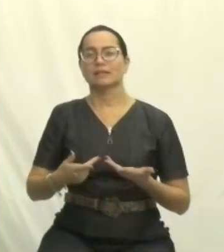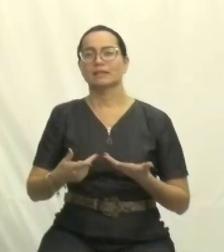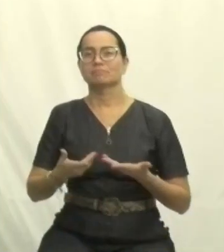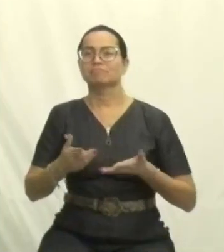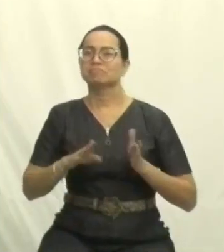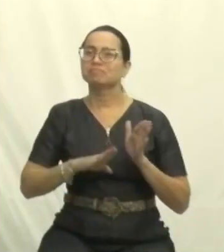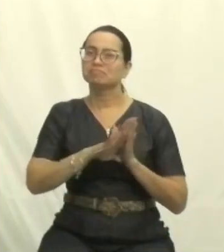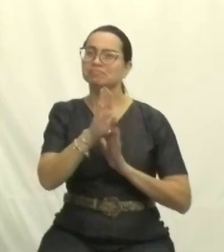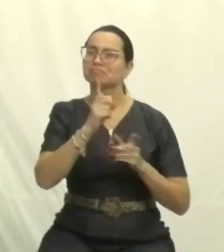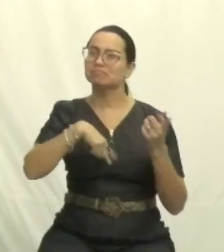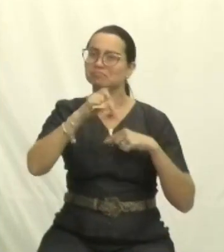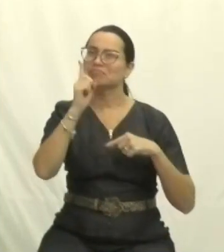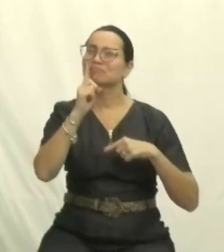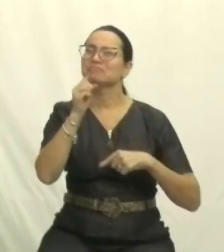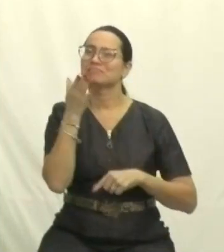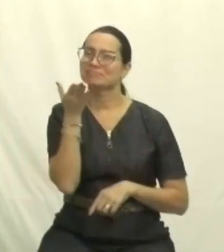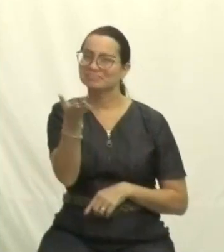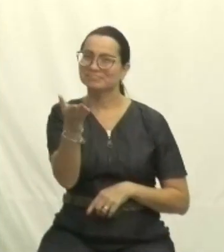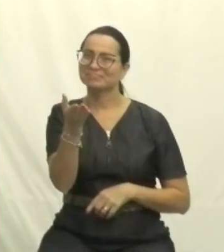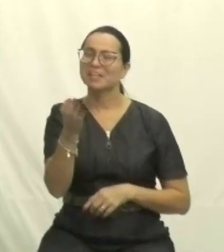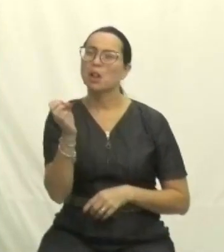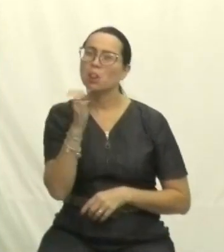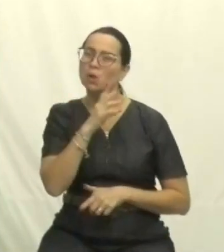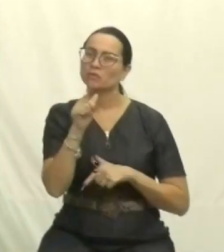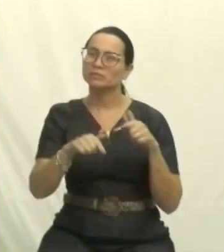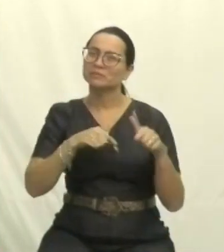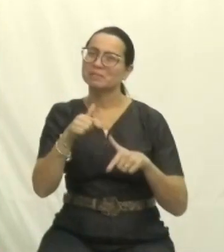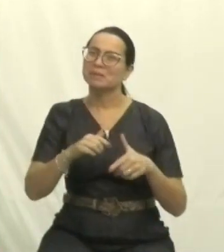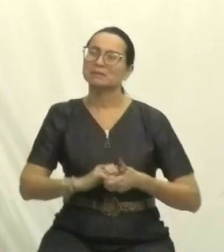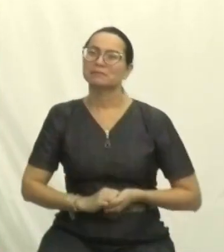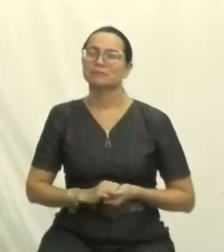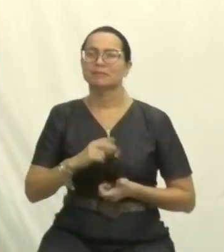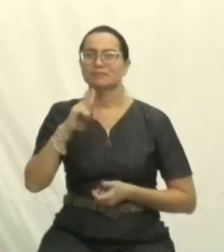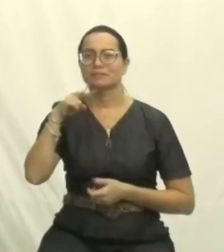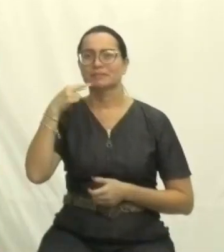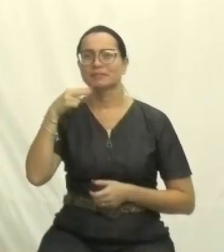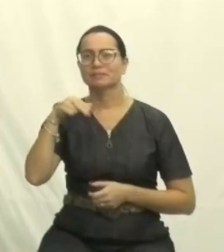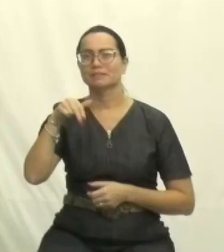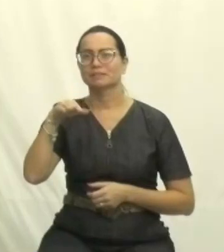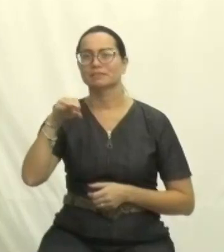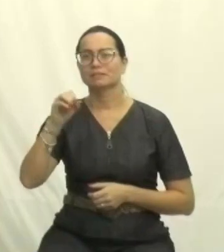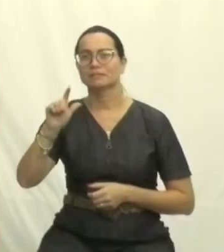sucesso a Vossa Excelência nessa nova missão. Com a palavra, o vereador Nicola Martins.